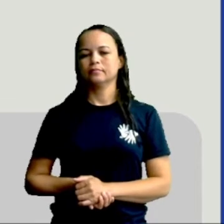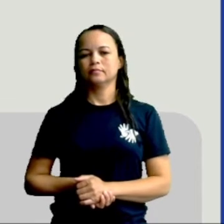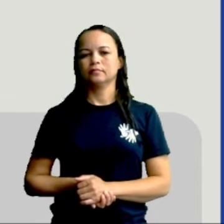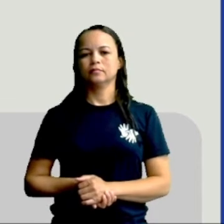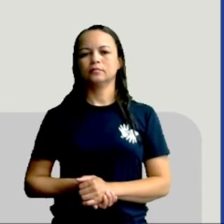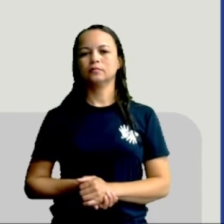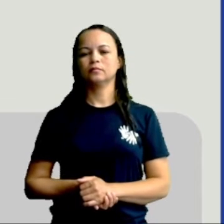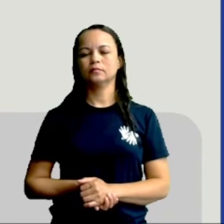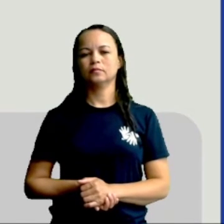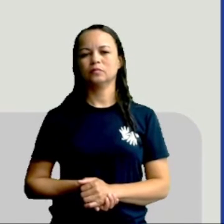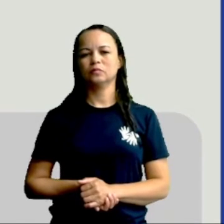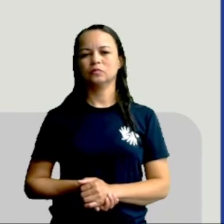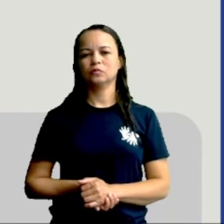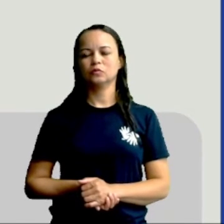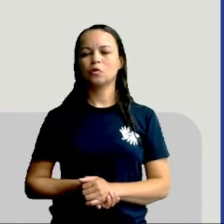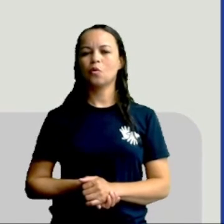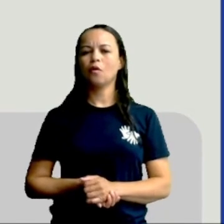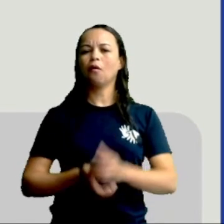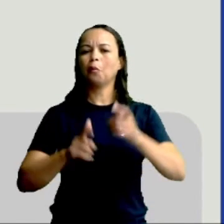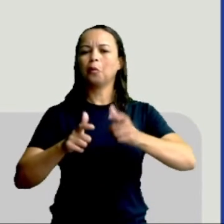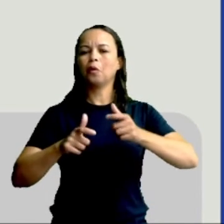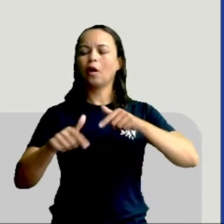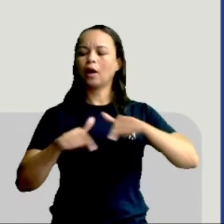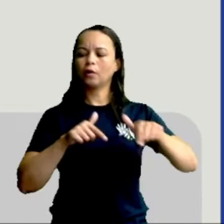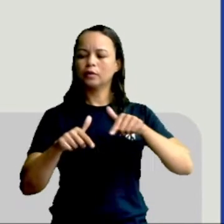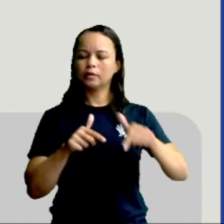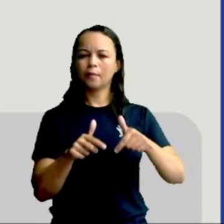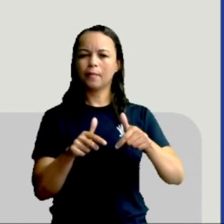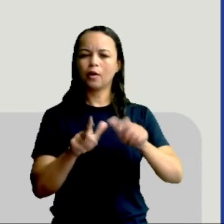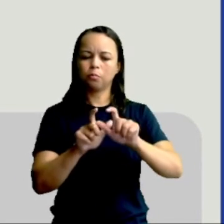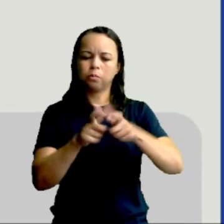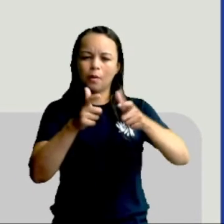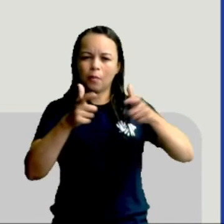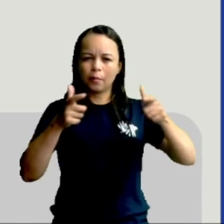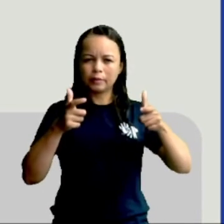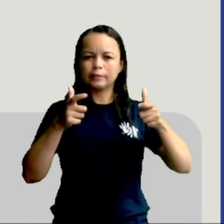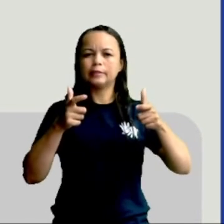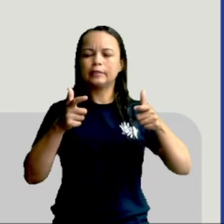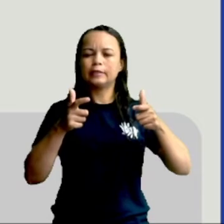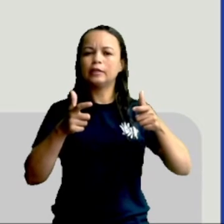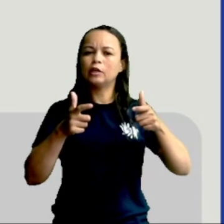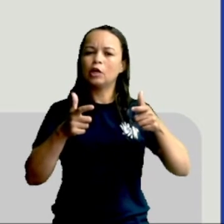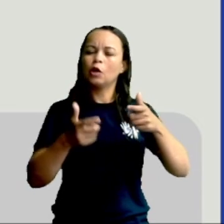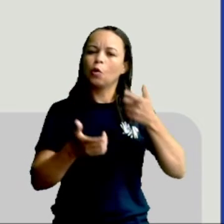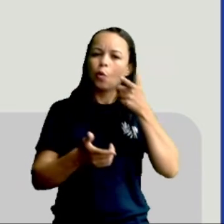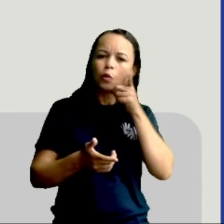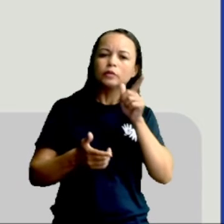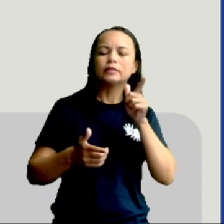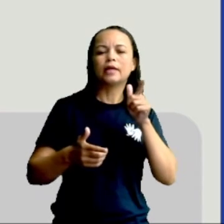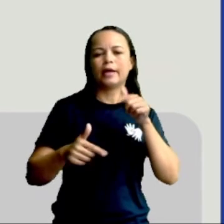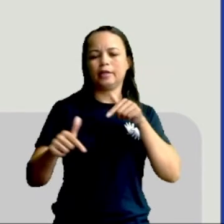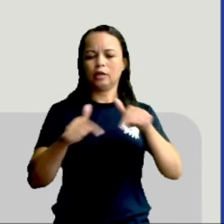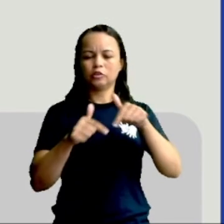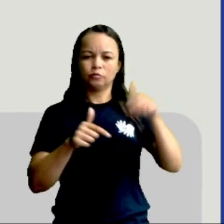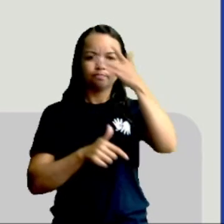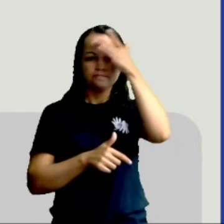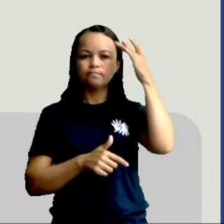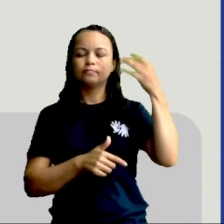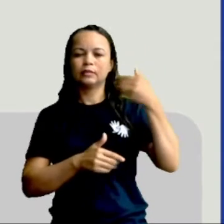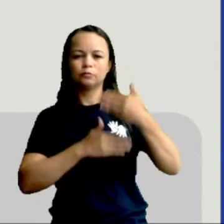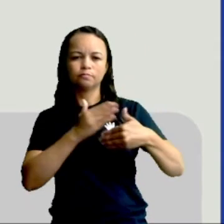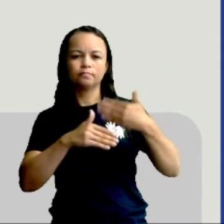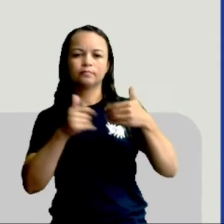O setor de serviços é o que mais cresce e emprega o maior número de trabalhadores. E faz parte desse setor. O que é